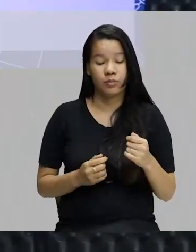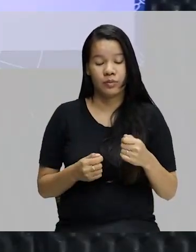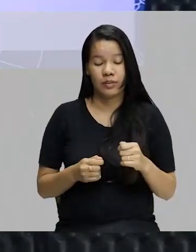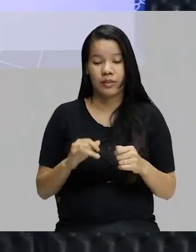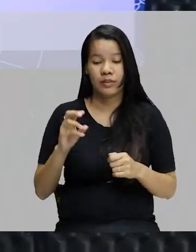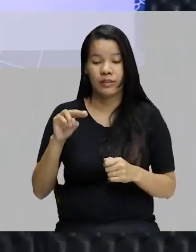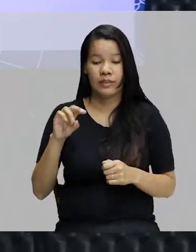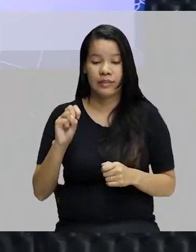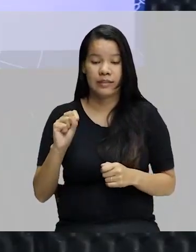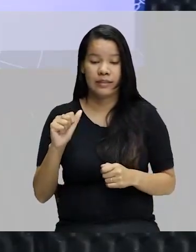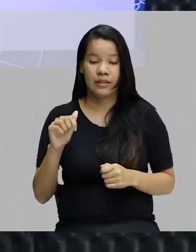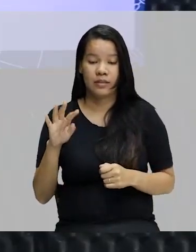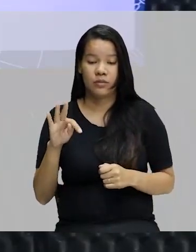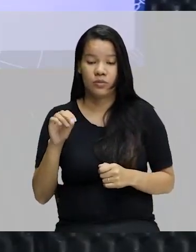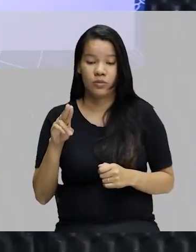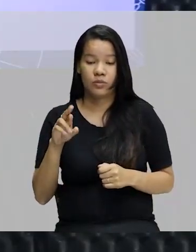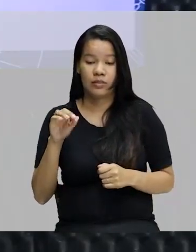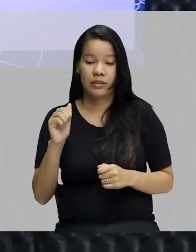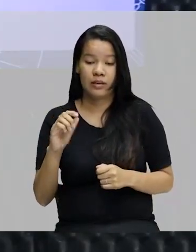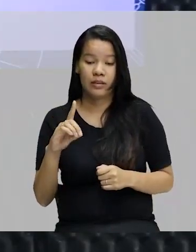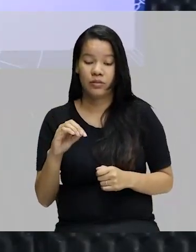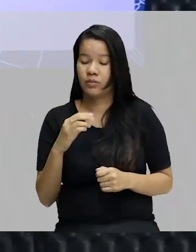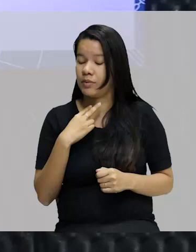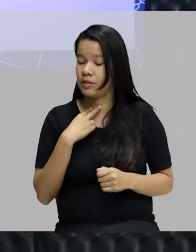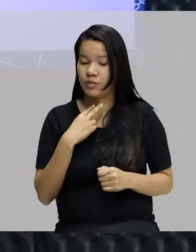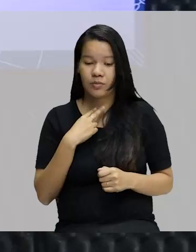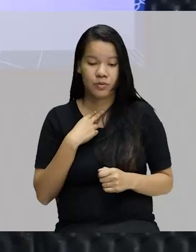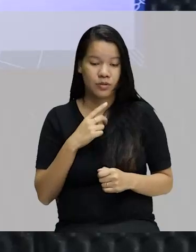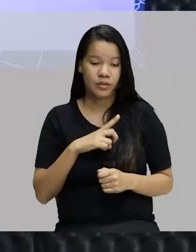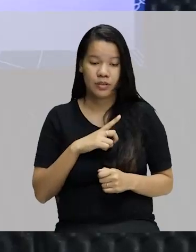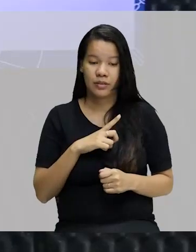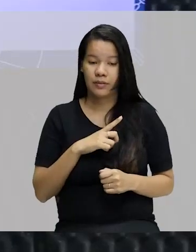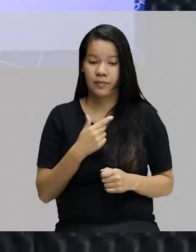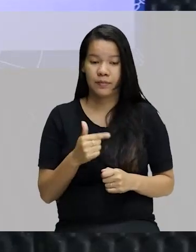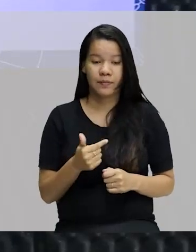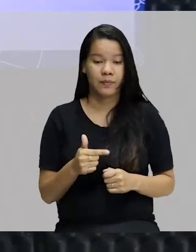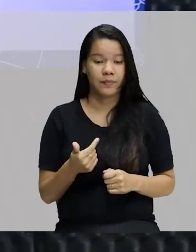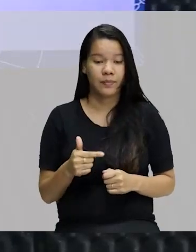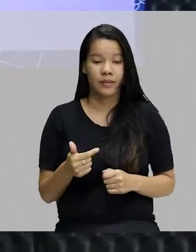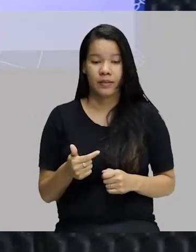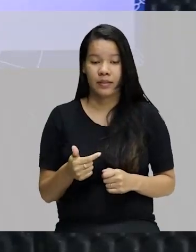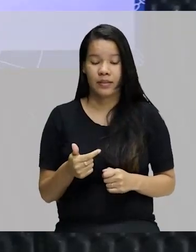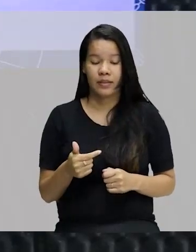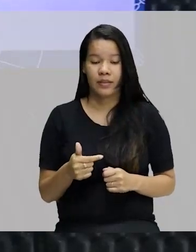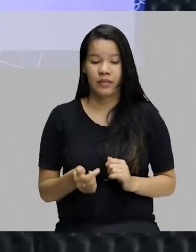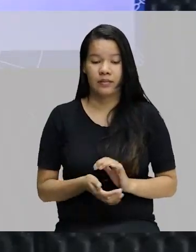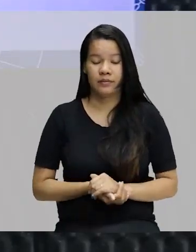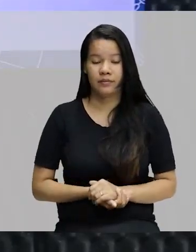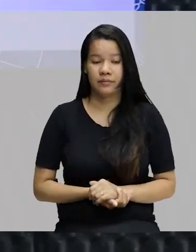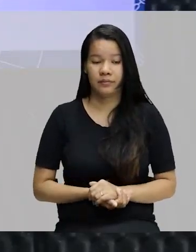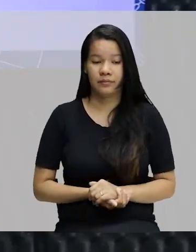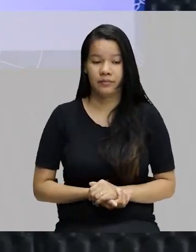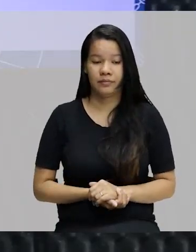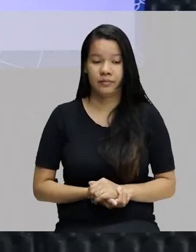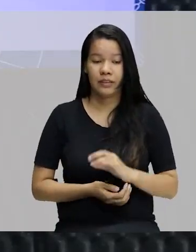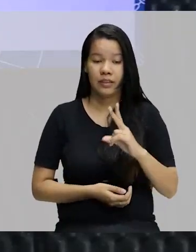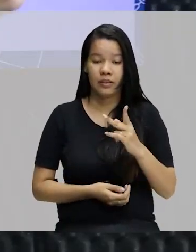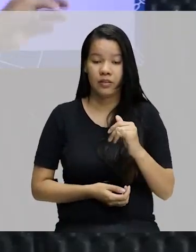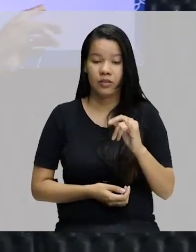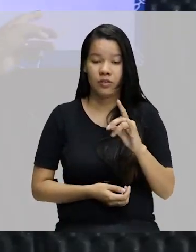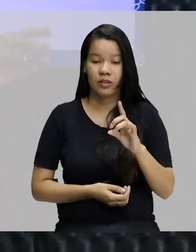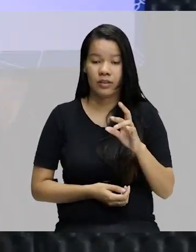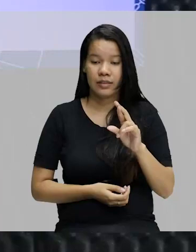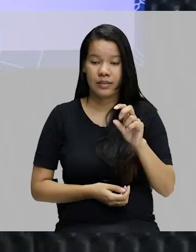a insaturação ela não pode conter a hidroxila, porque aí não vai ser álcool, certo? Ó, aqui nós temos